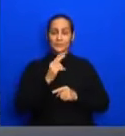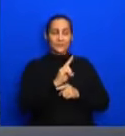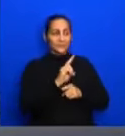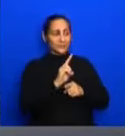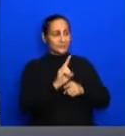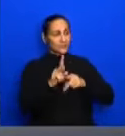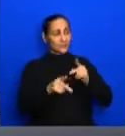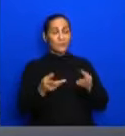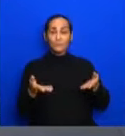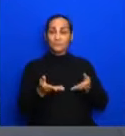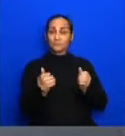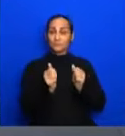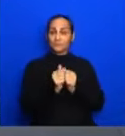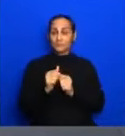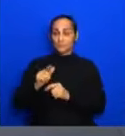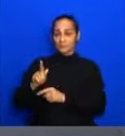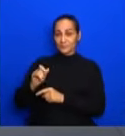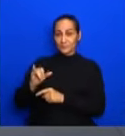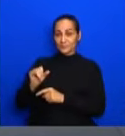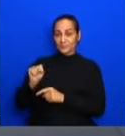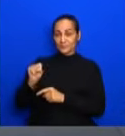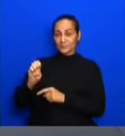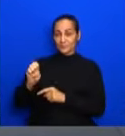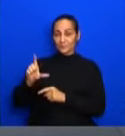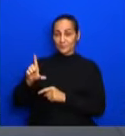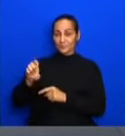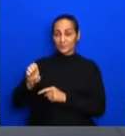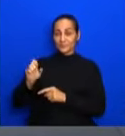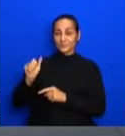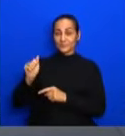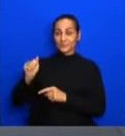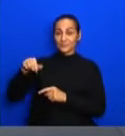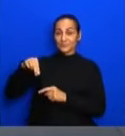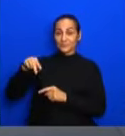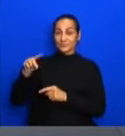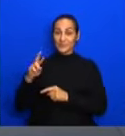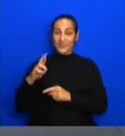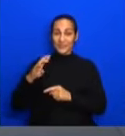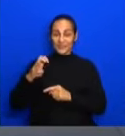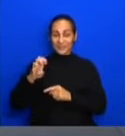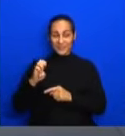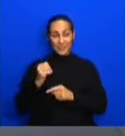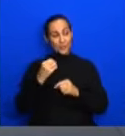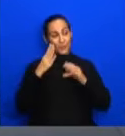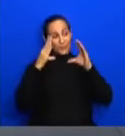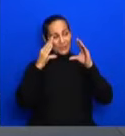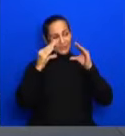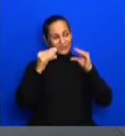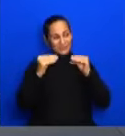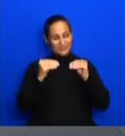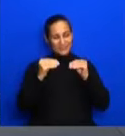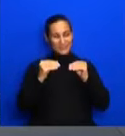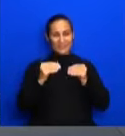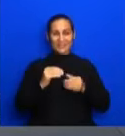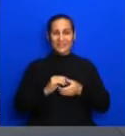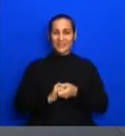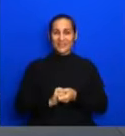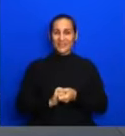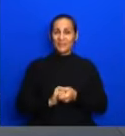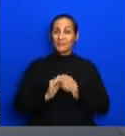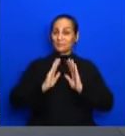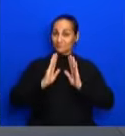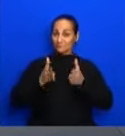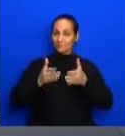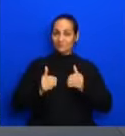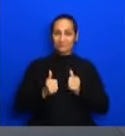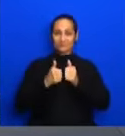dois auditores, hoje Gisele Ferraz e André Oliveira. Muito boa noite. Boa noite. Boa noite.